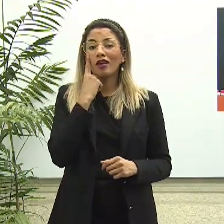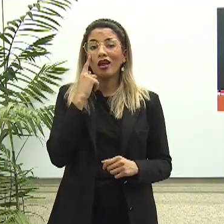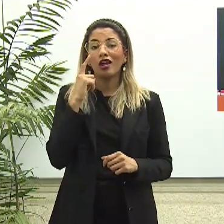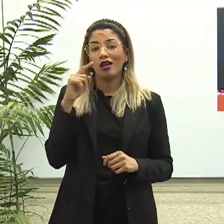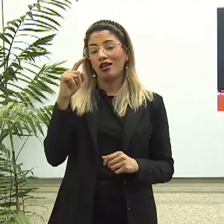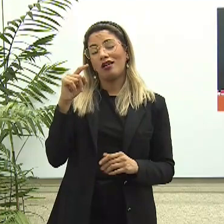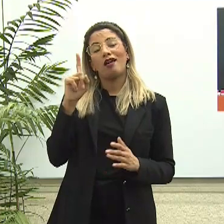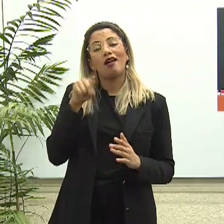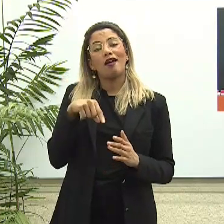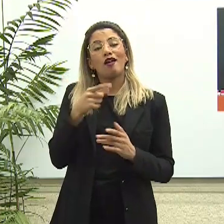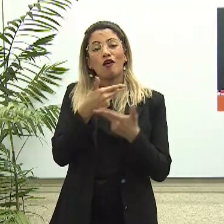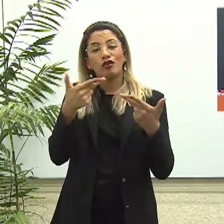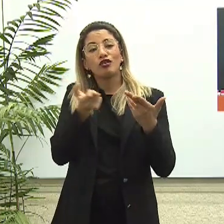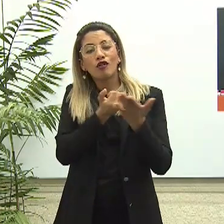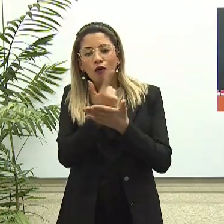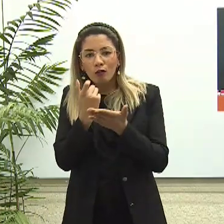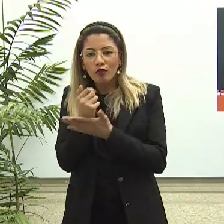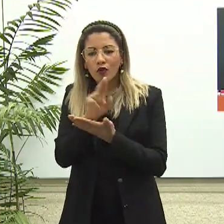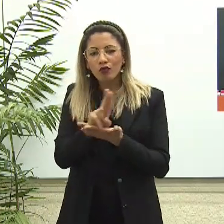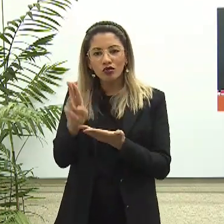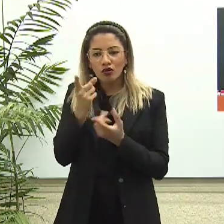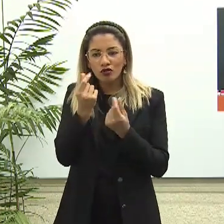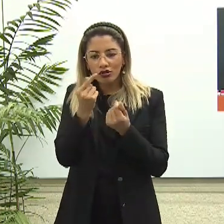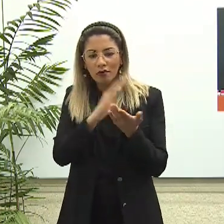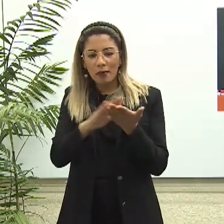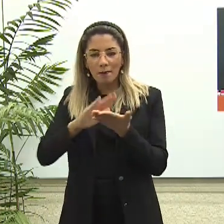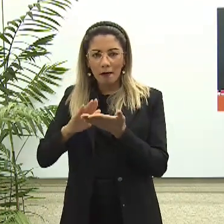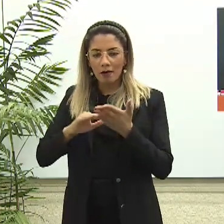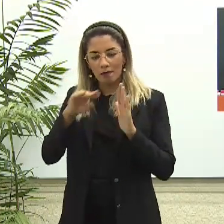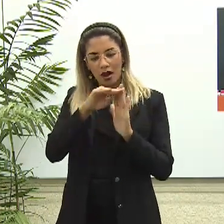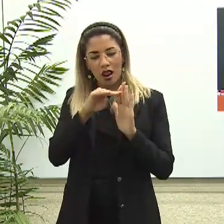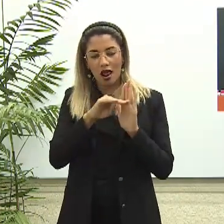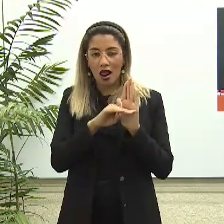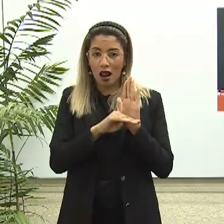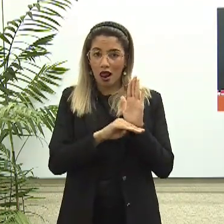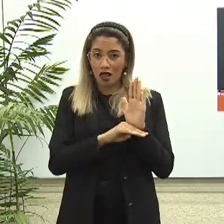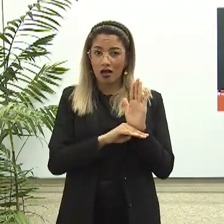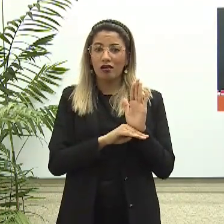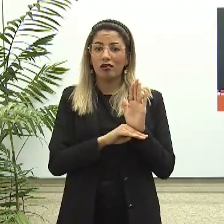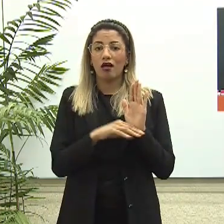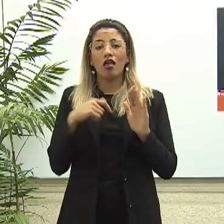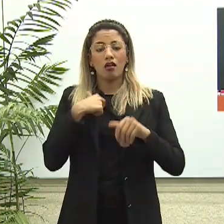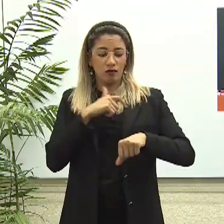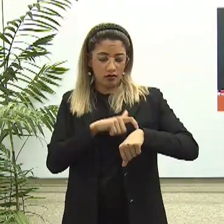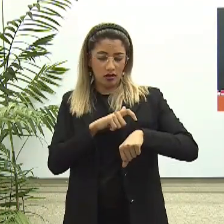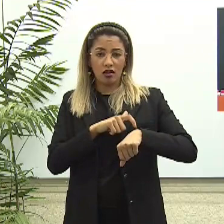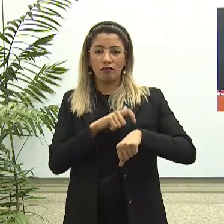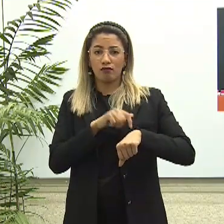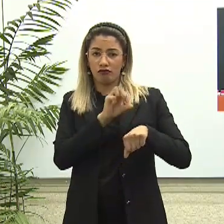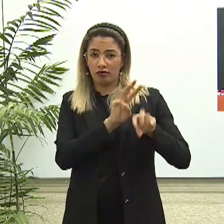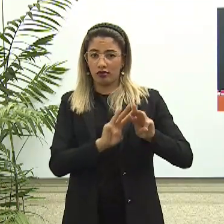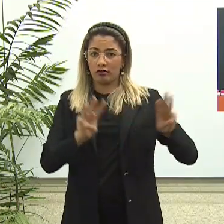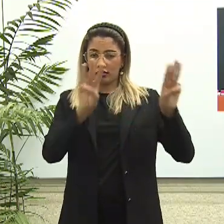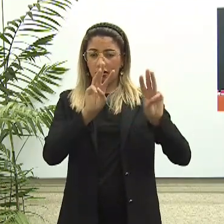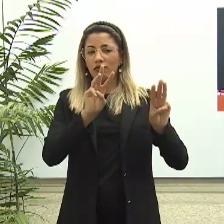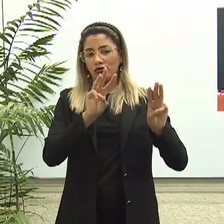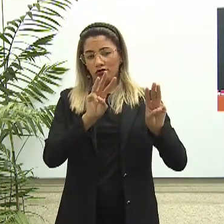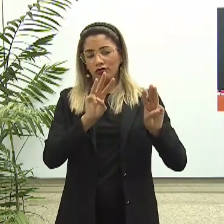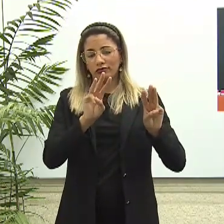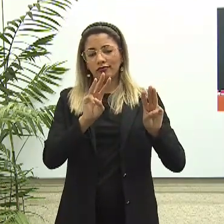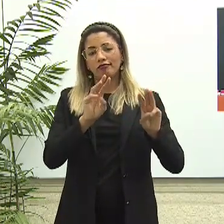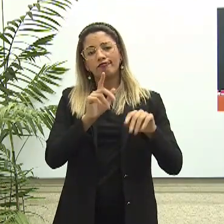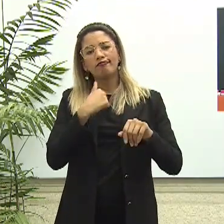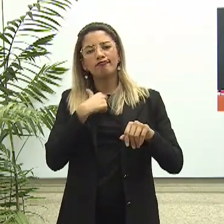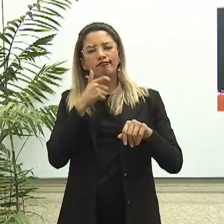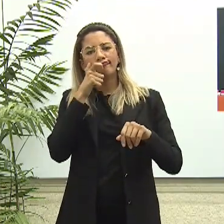já tem a minha localização você já tem a minha histórico no ex vídeo quantos minutos eu fiquei assistindo ex vídeo agora você tem também o meu histórico de compras